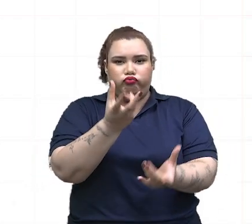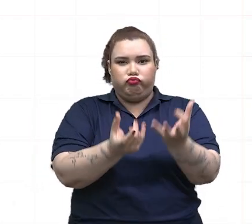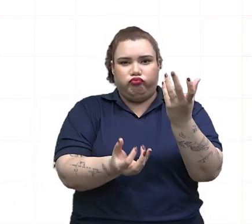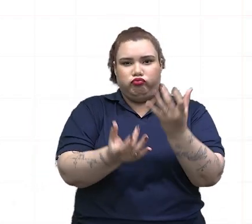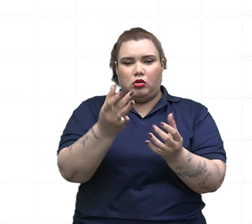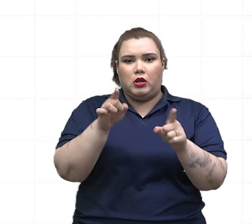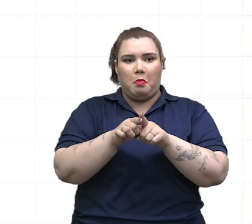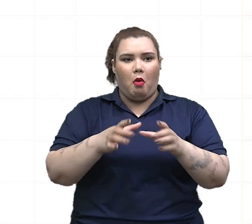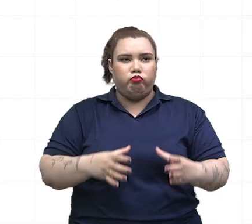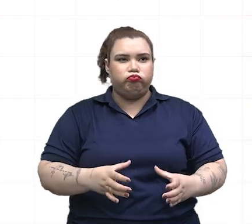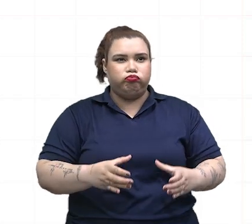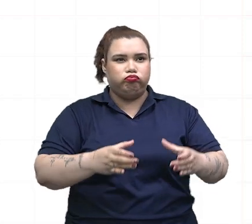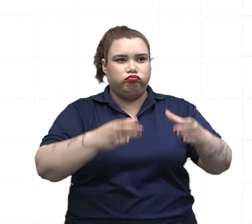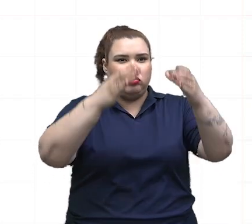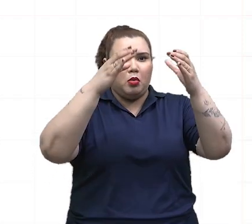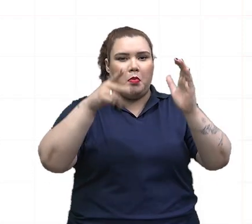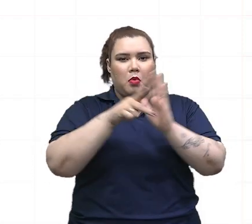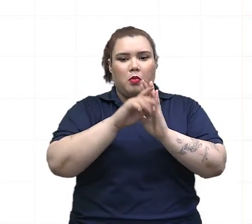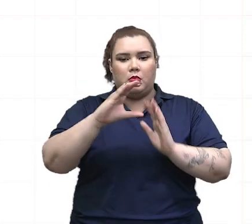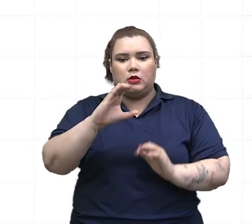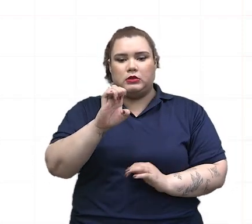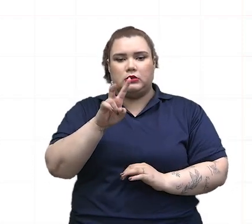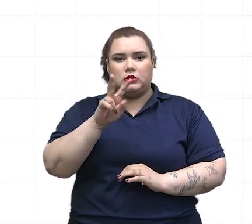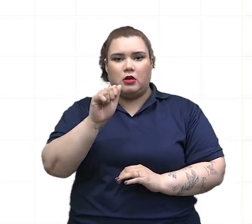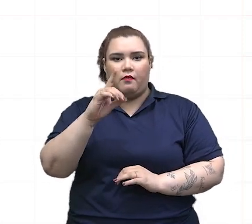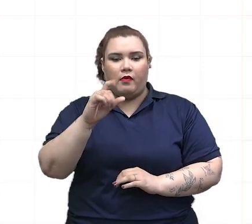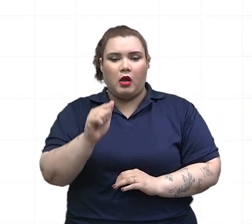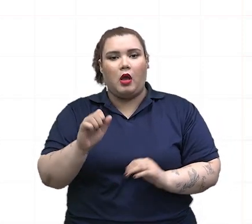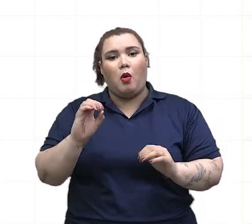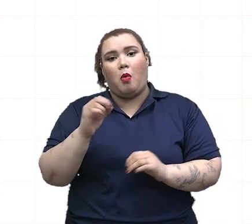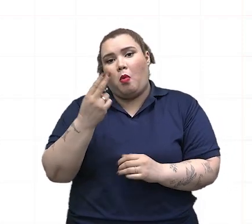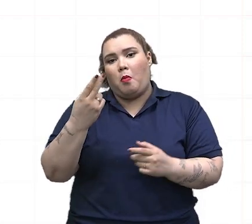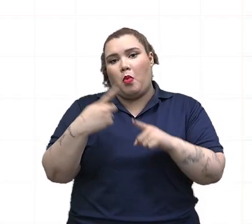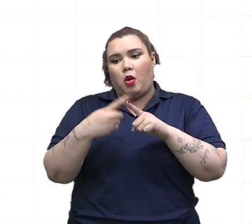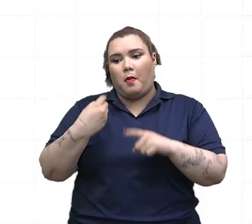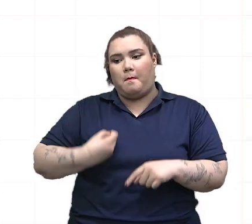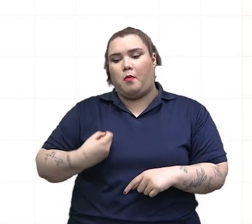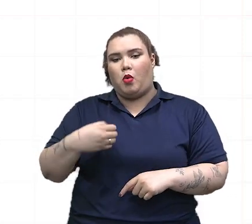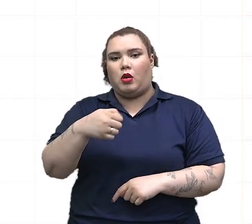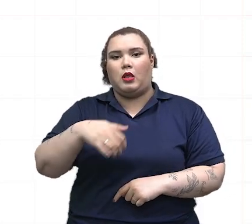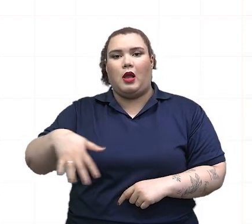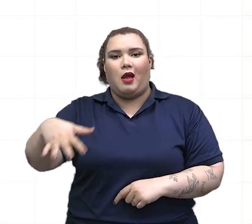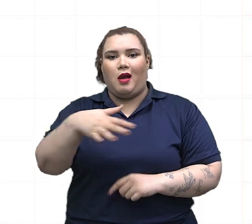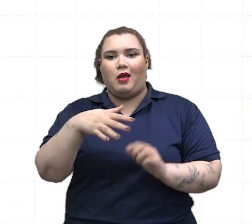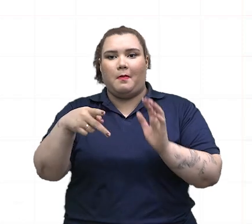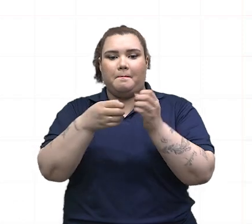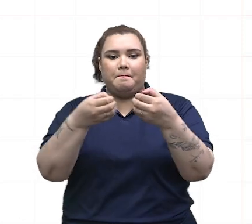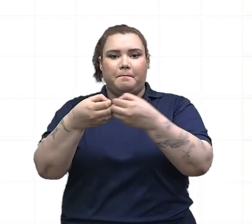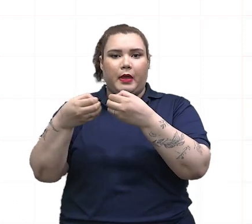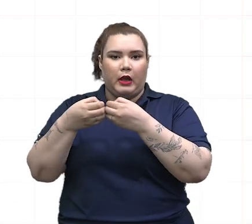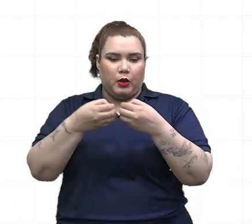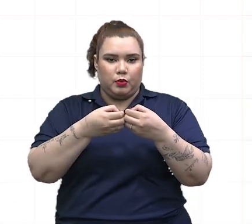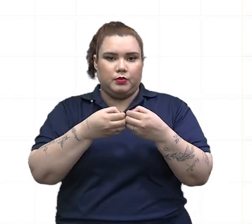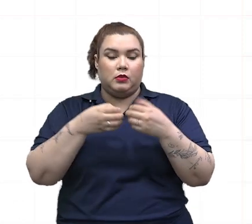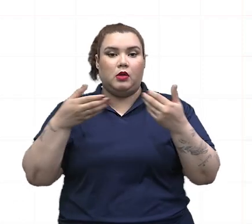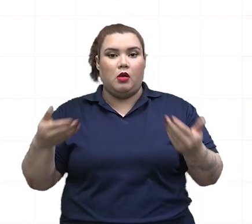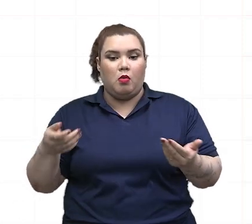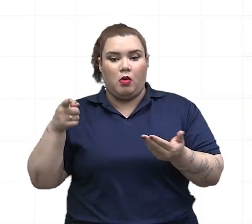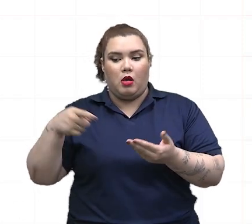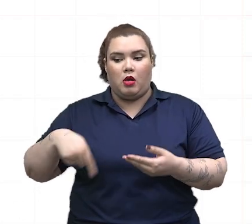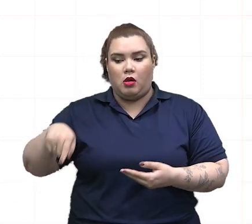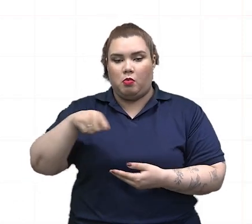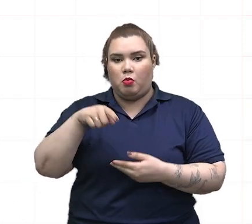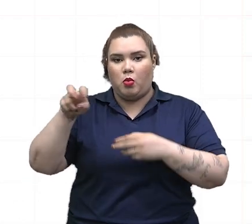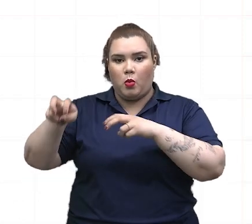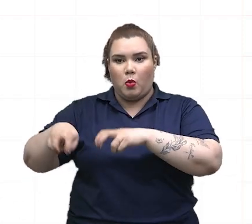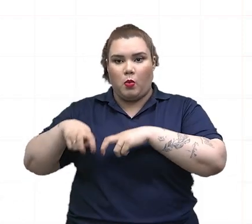ou por simplesmente morar no domínio senhorial. Essa obrigação era paga também pelos camponeses